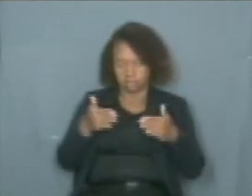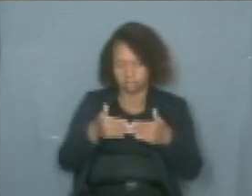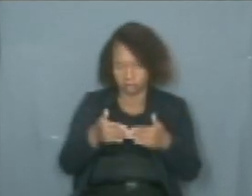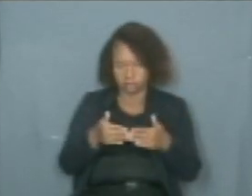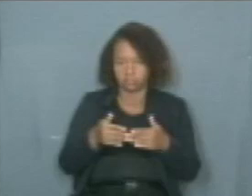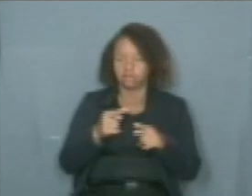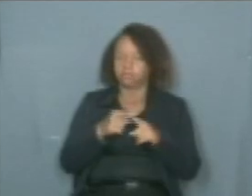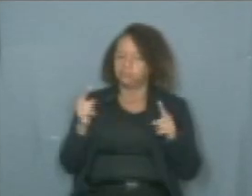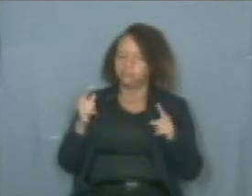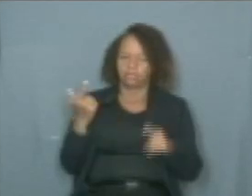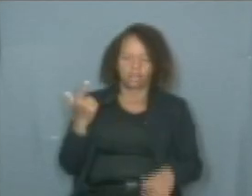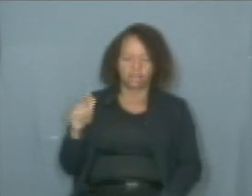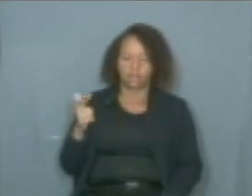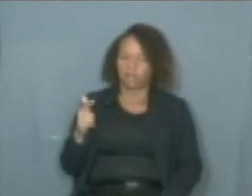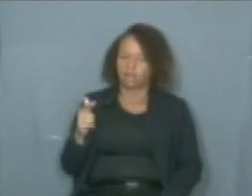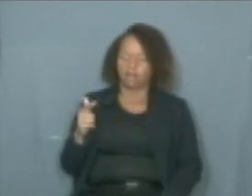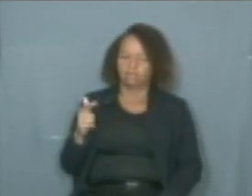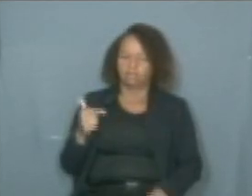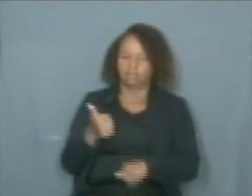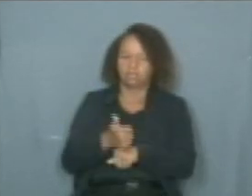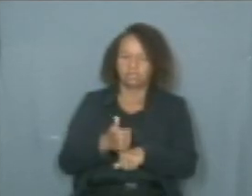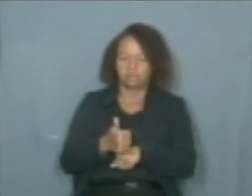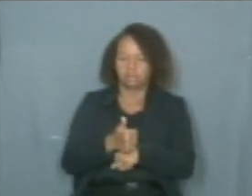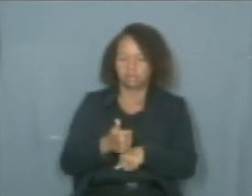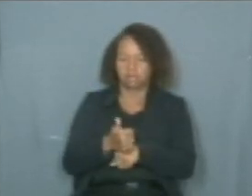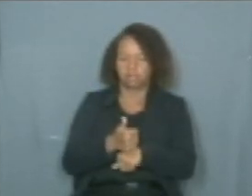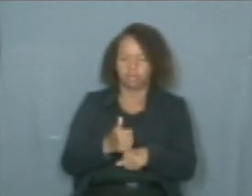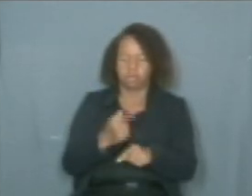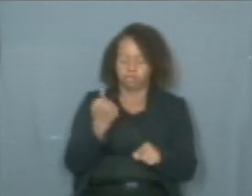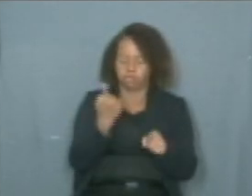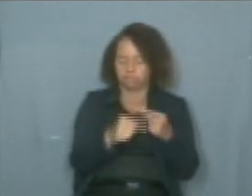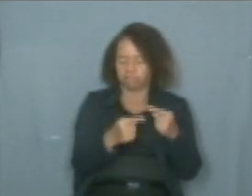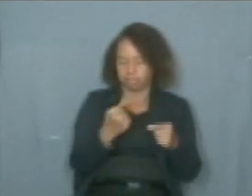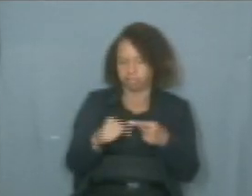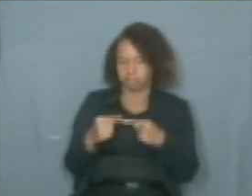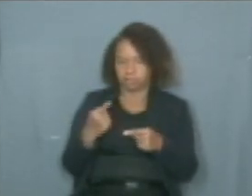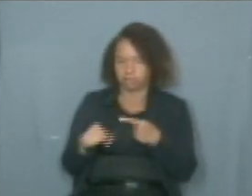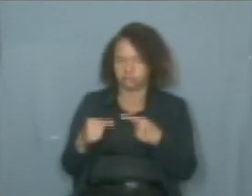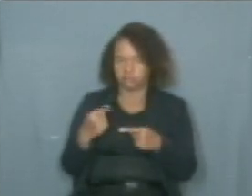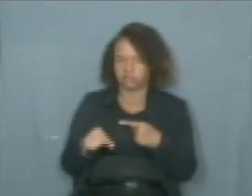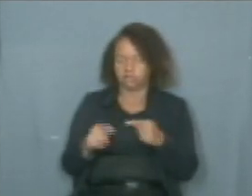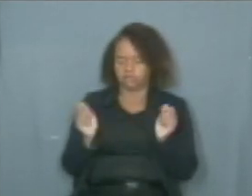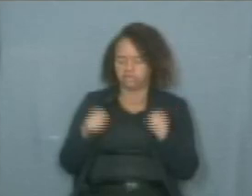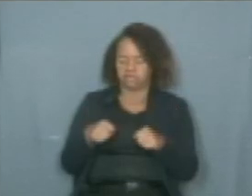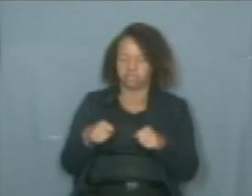autista, mas não os profissionais que fazem o contrário, que são aqueles que, por